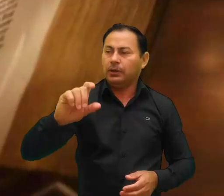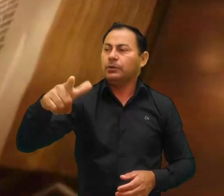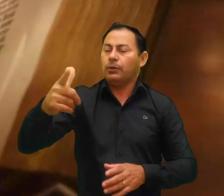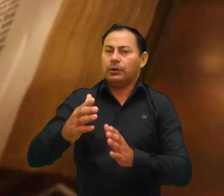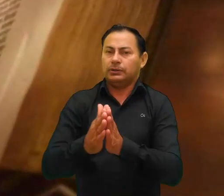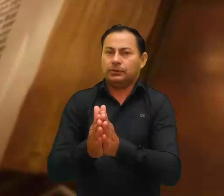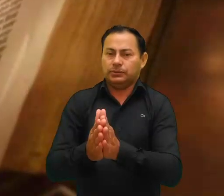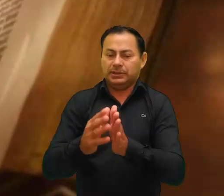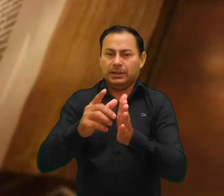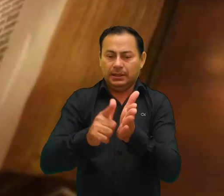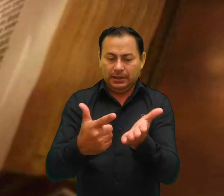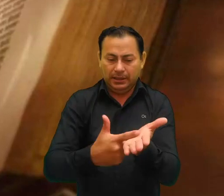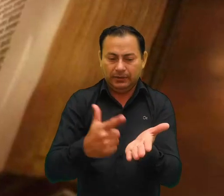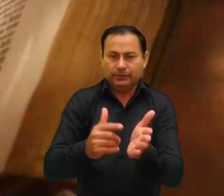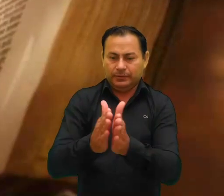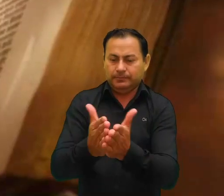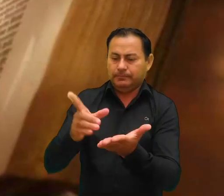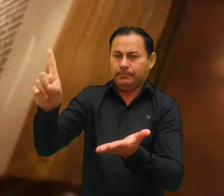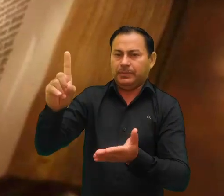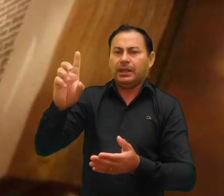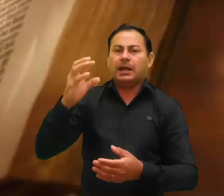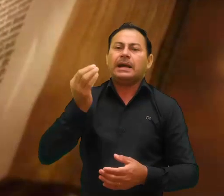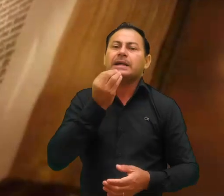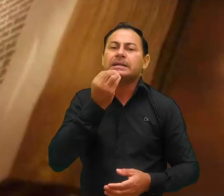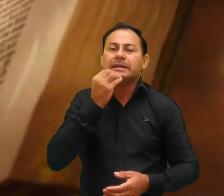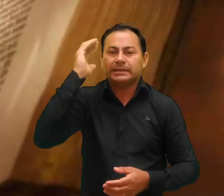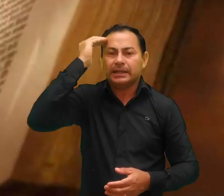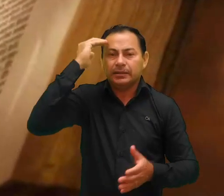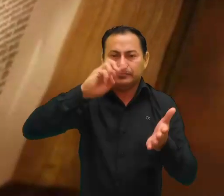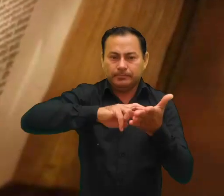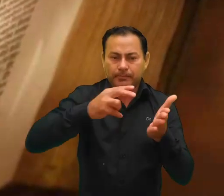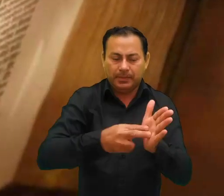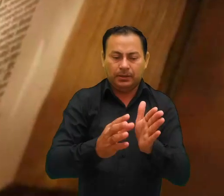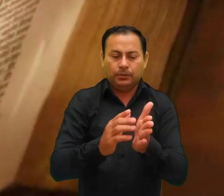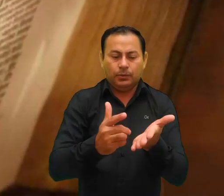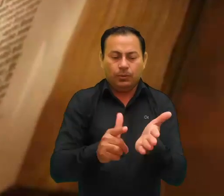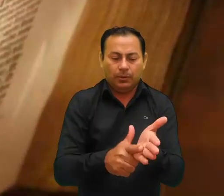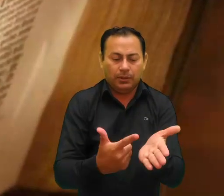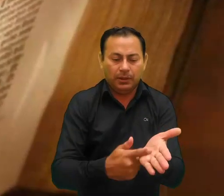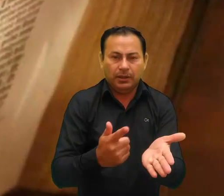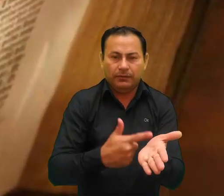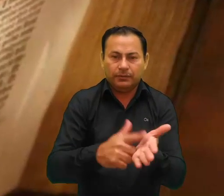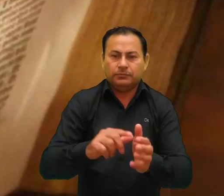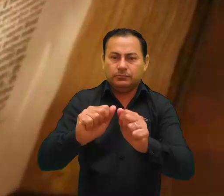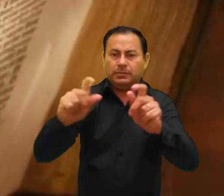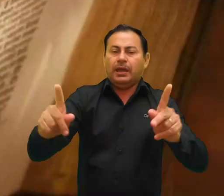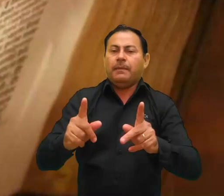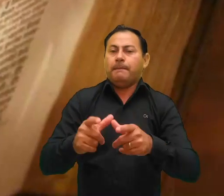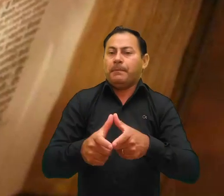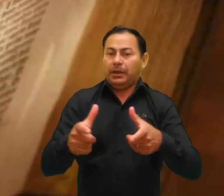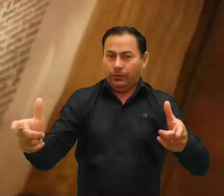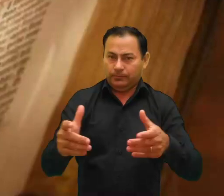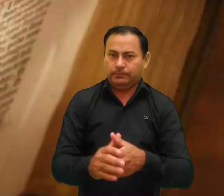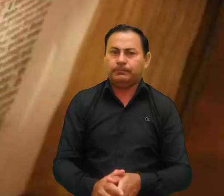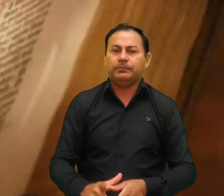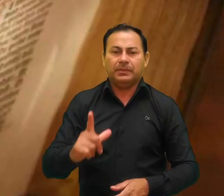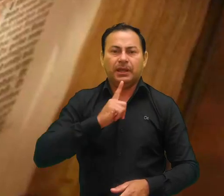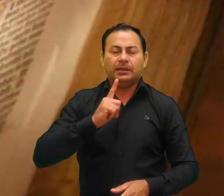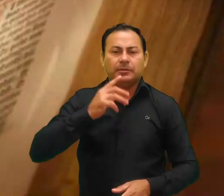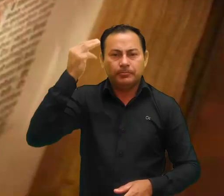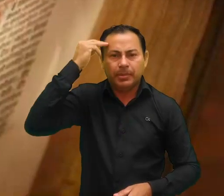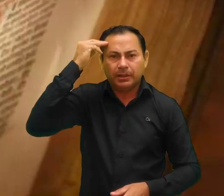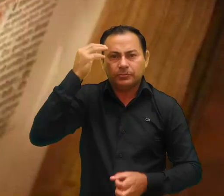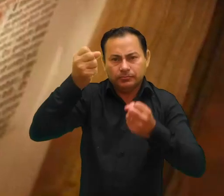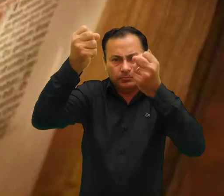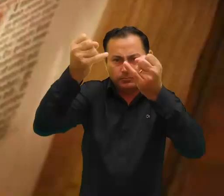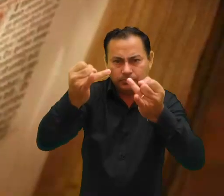outras passagens da Bíblia, as chances de entendermos o significado deles no livro do Apocalipse serão bem maiores. Tendo isto